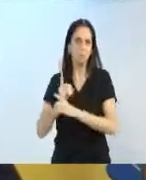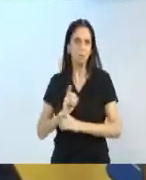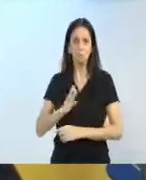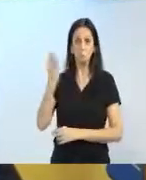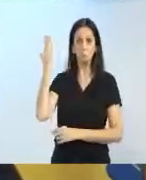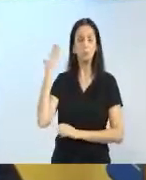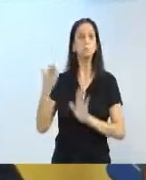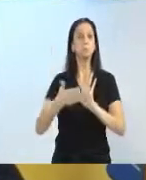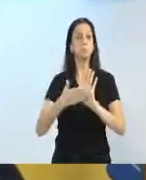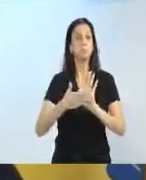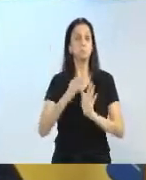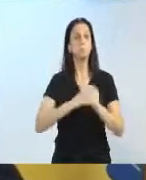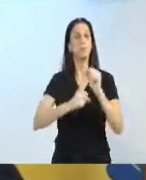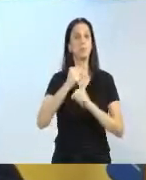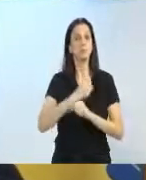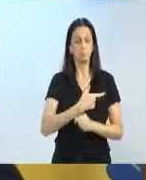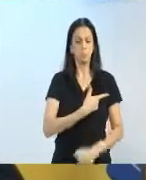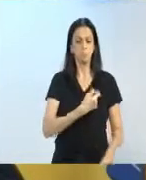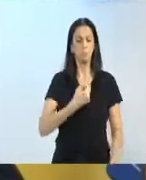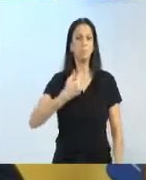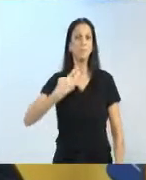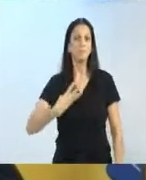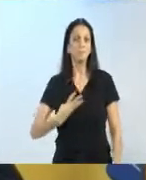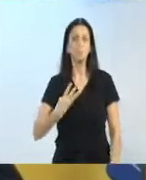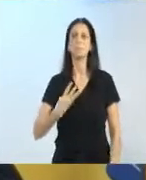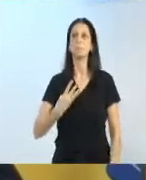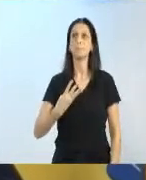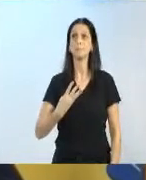proposto em 2014 com a lei